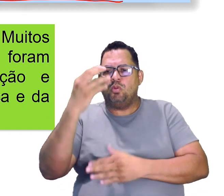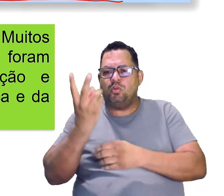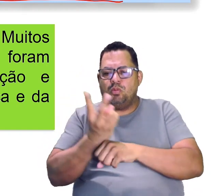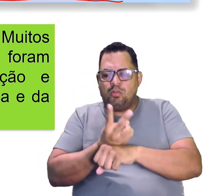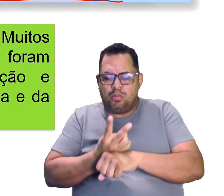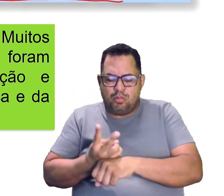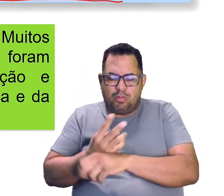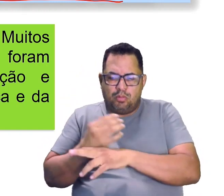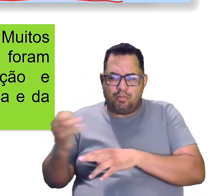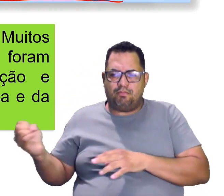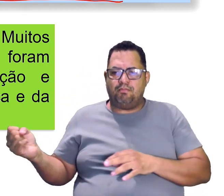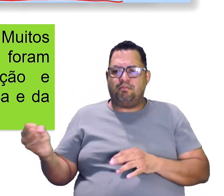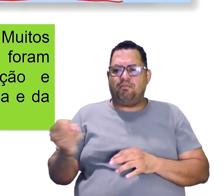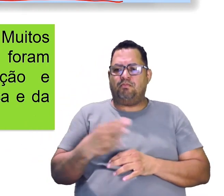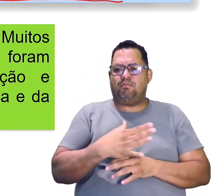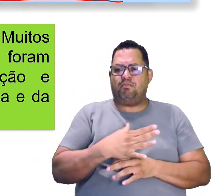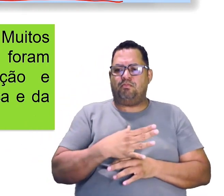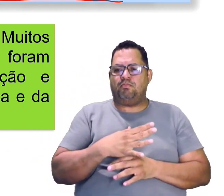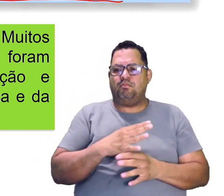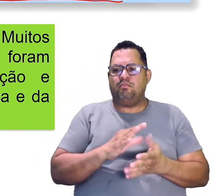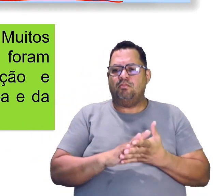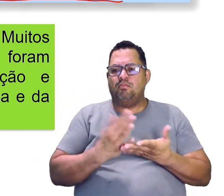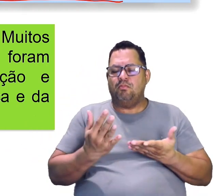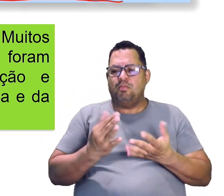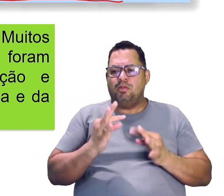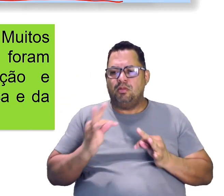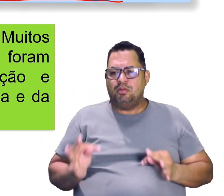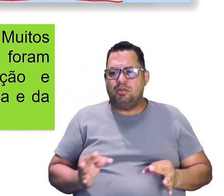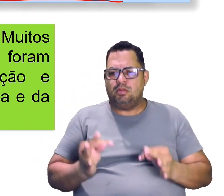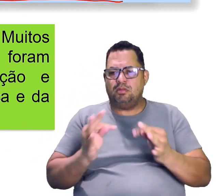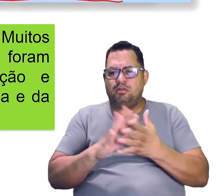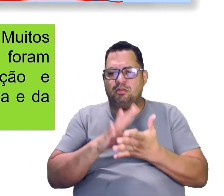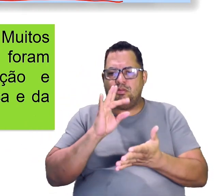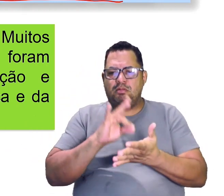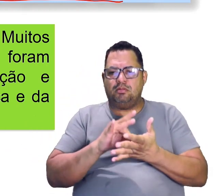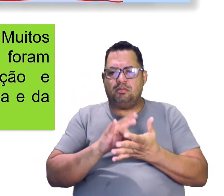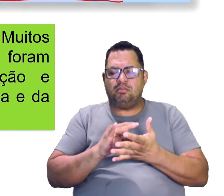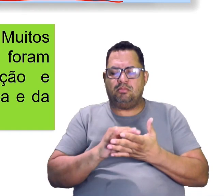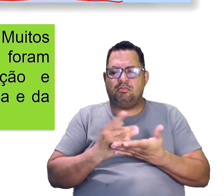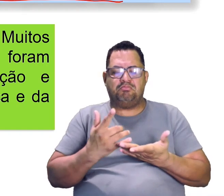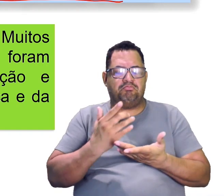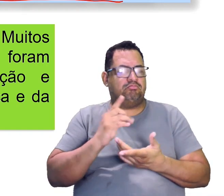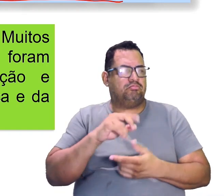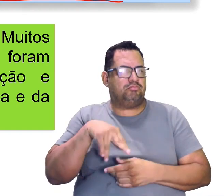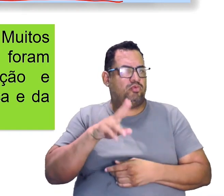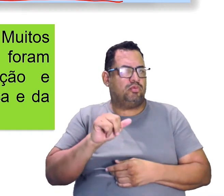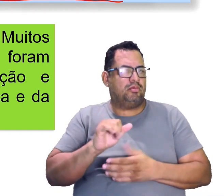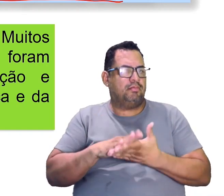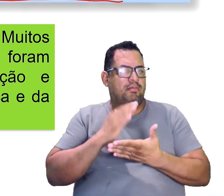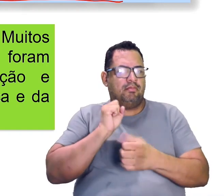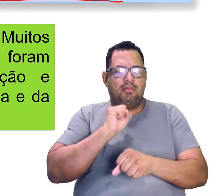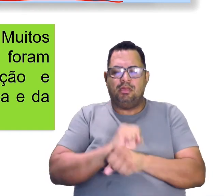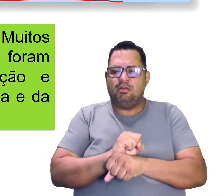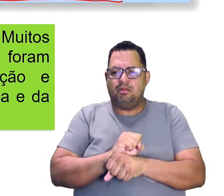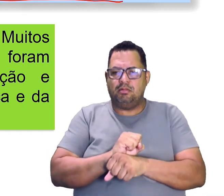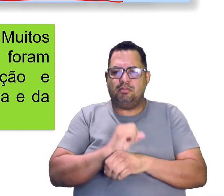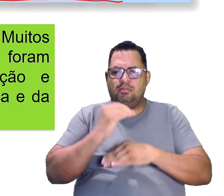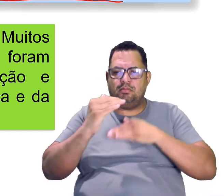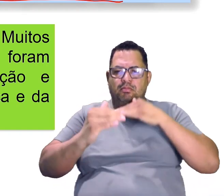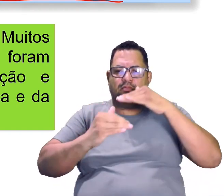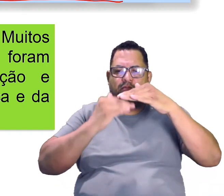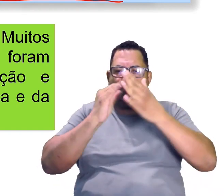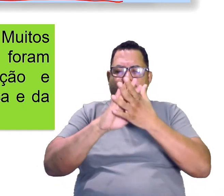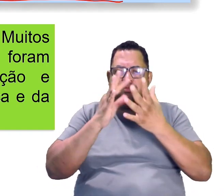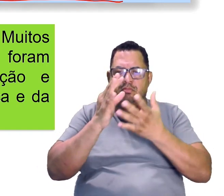novos fatos através da ciência, na natureza, não pararam. Então, desenvolveram